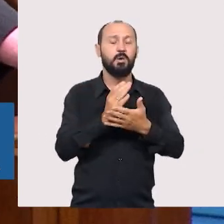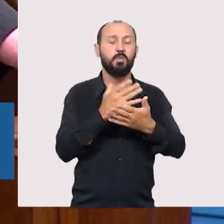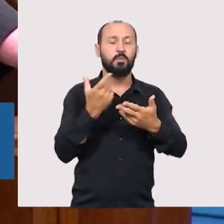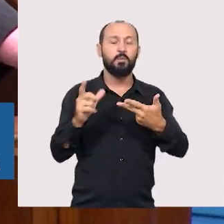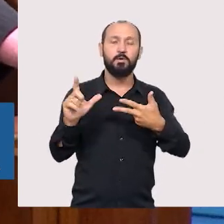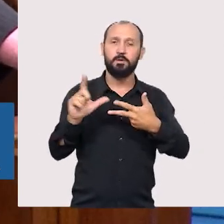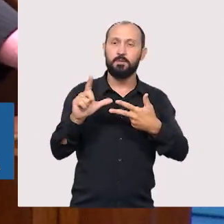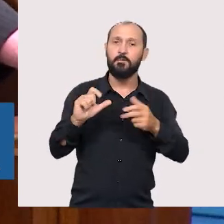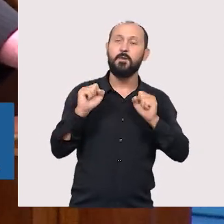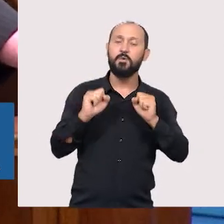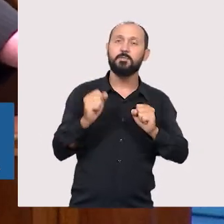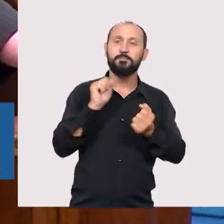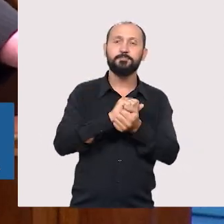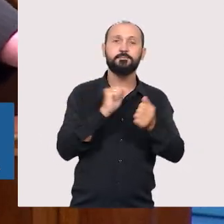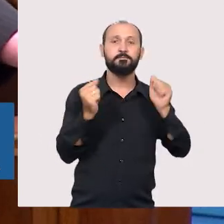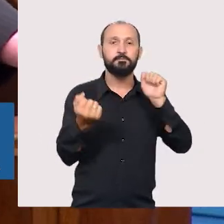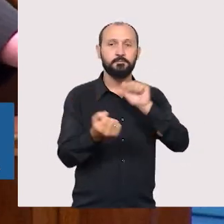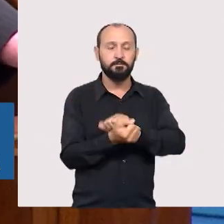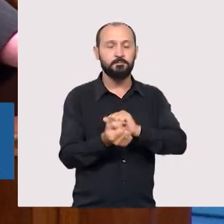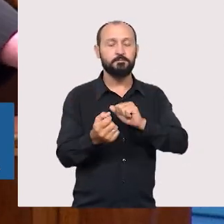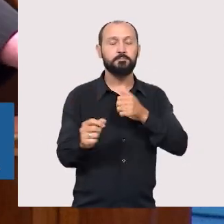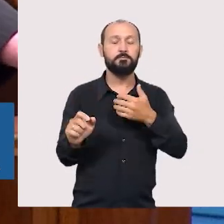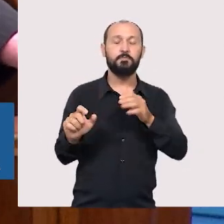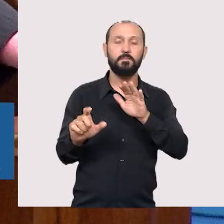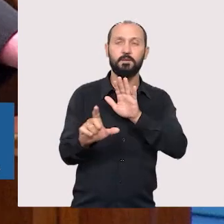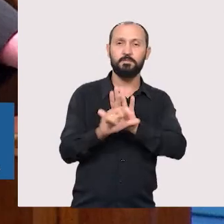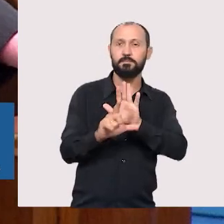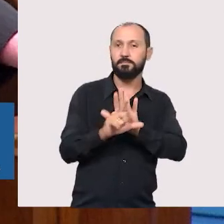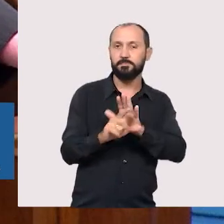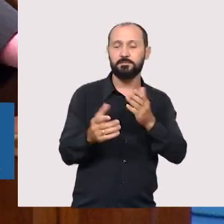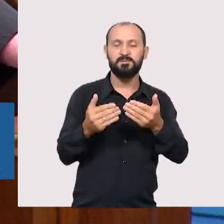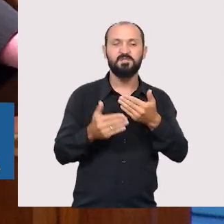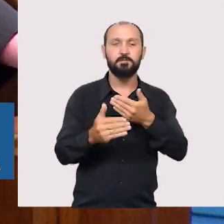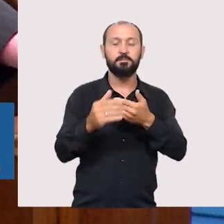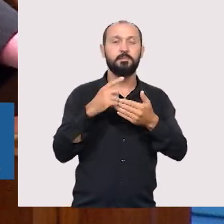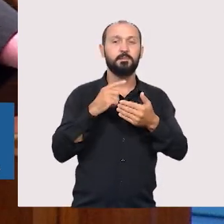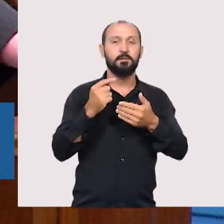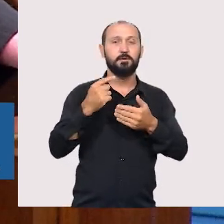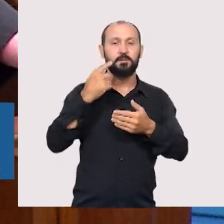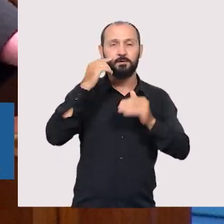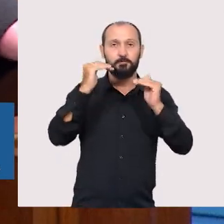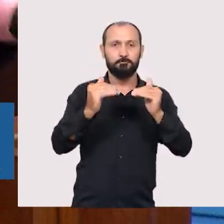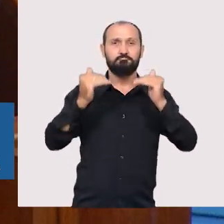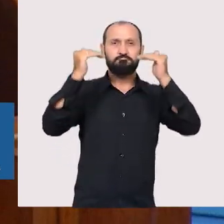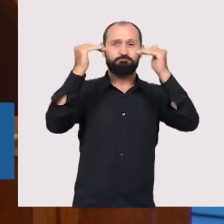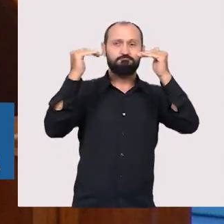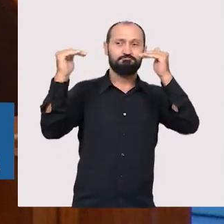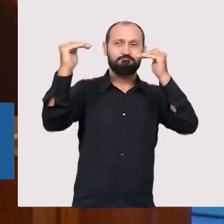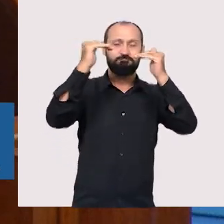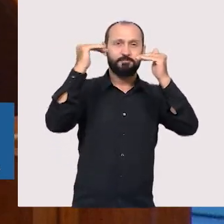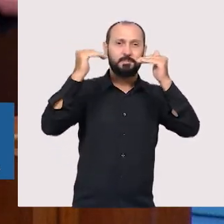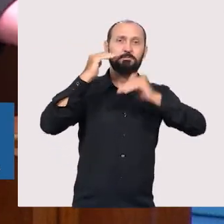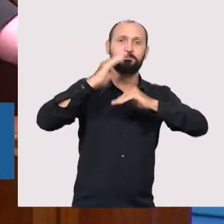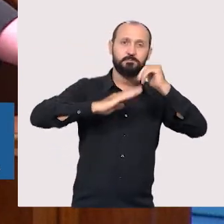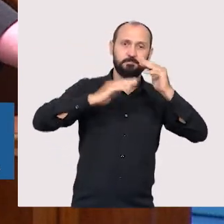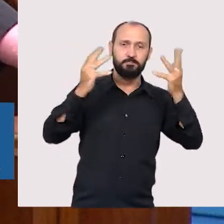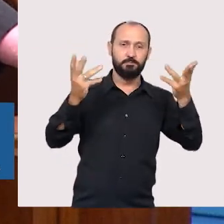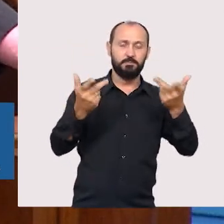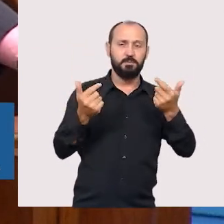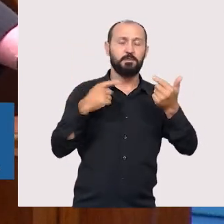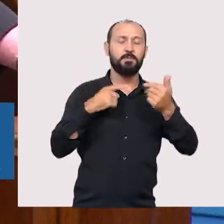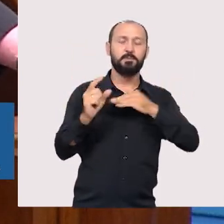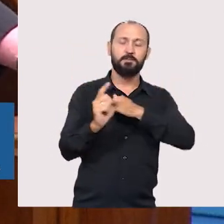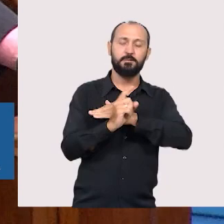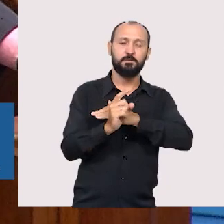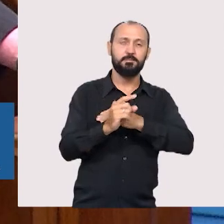desse, algum legislador pode querer flexibilizar essa legislação, porque ela coloca um crivo lá em cima, onde a gente